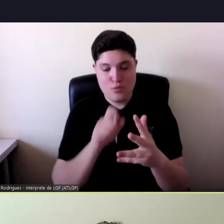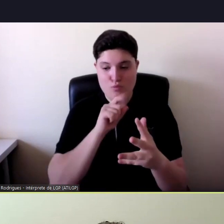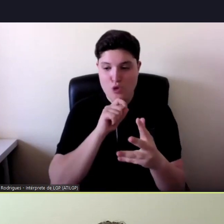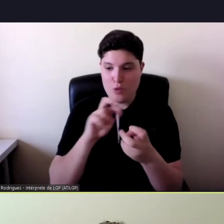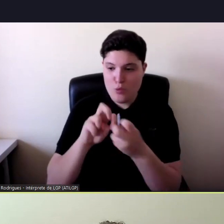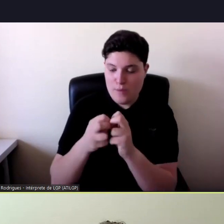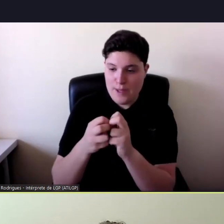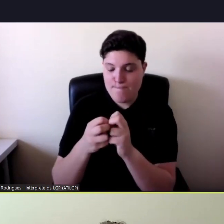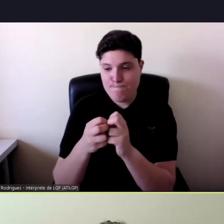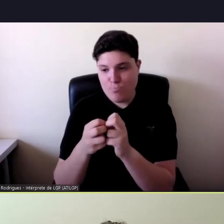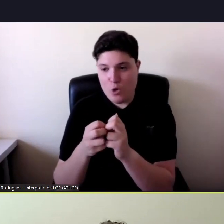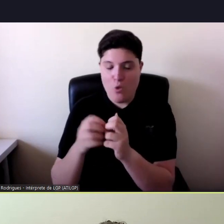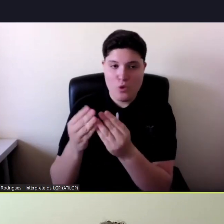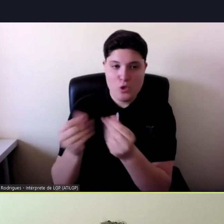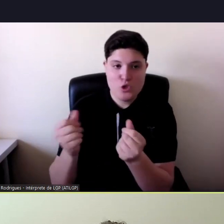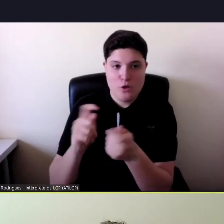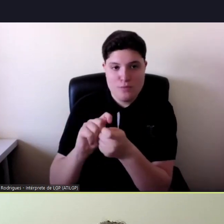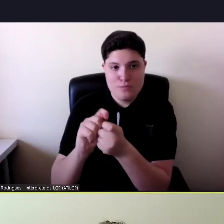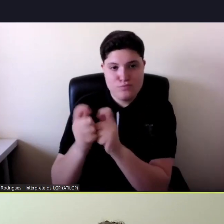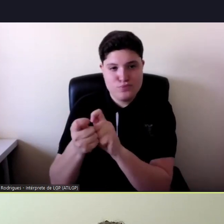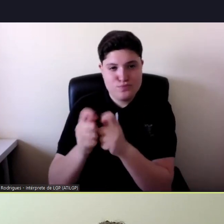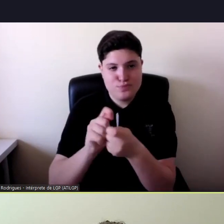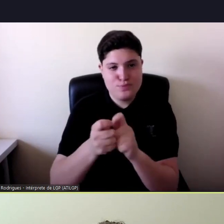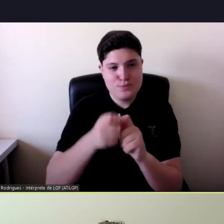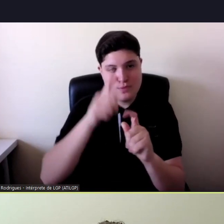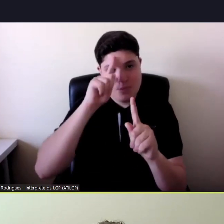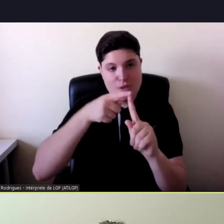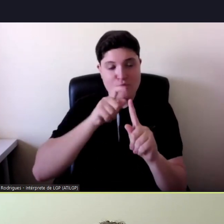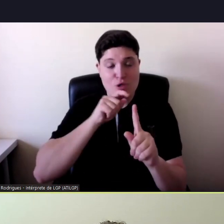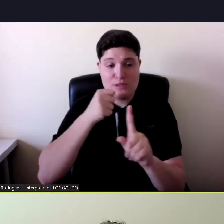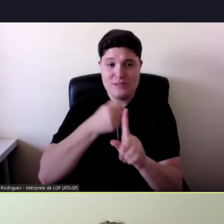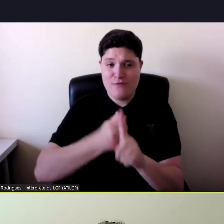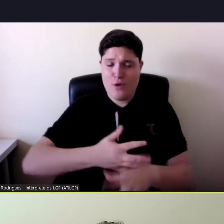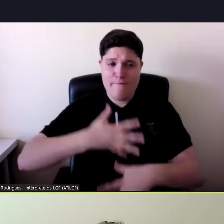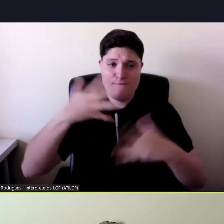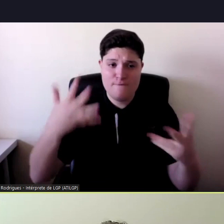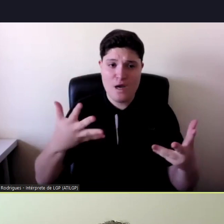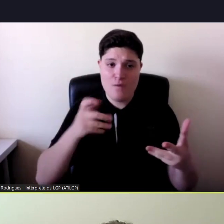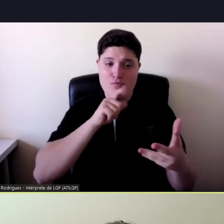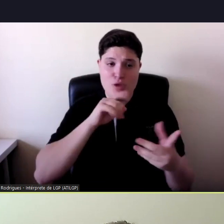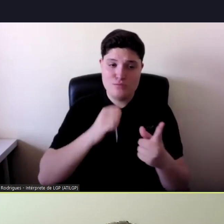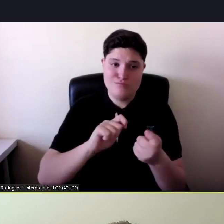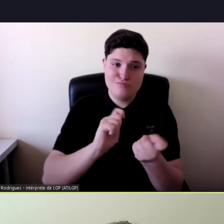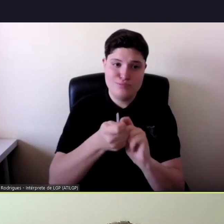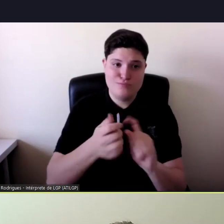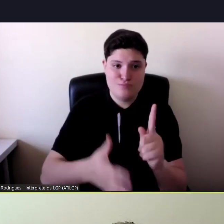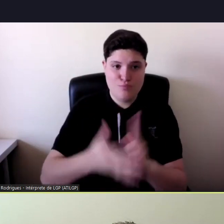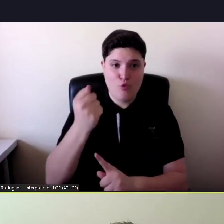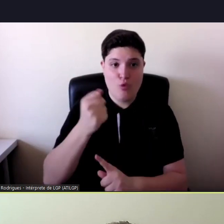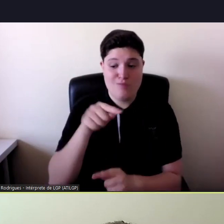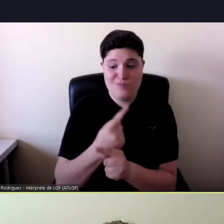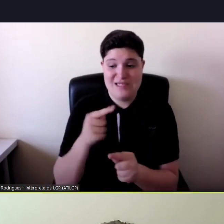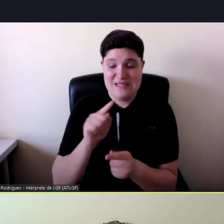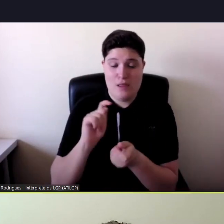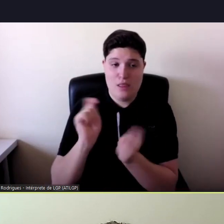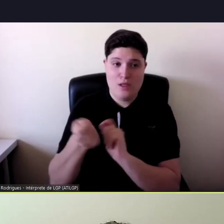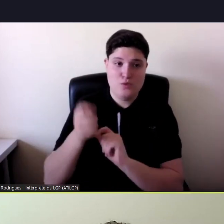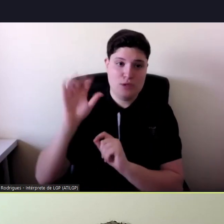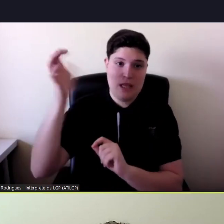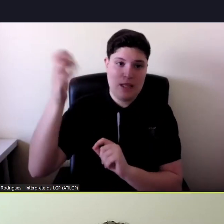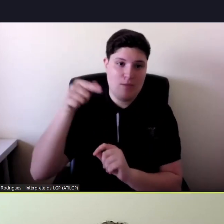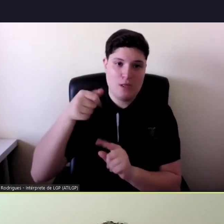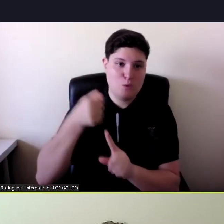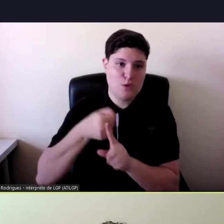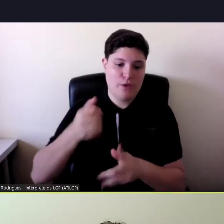carências numa determinada competência e nós podemos construir com a empresa uma resposta que lhes possa realmente